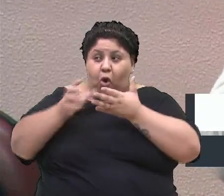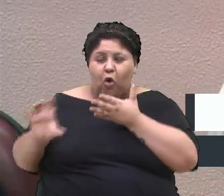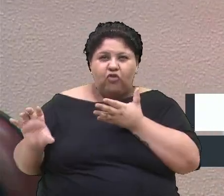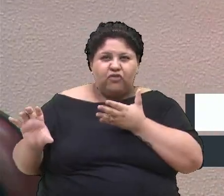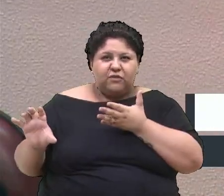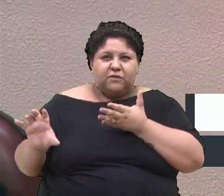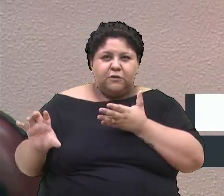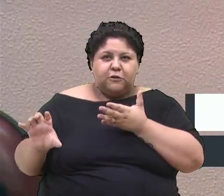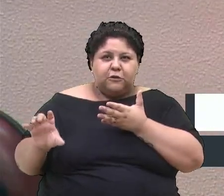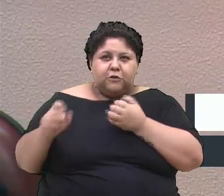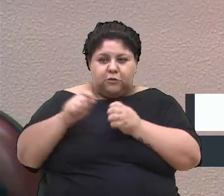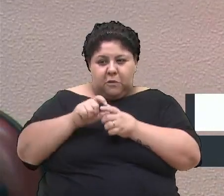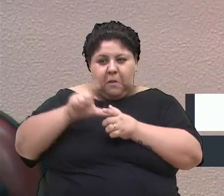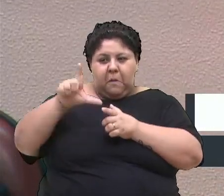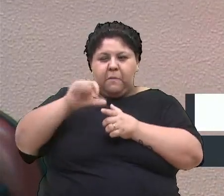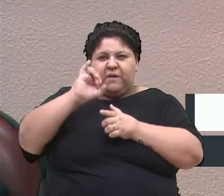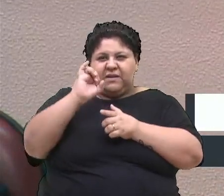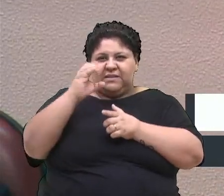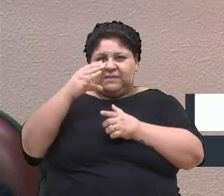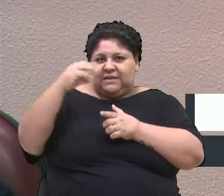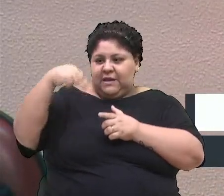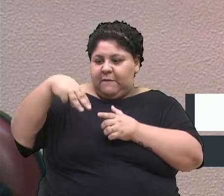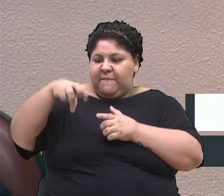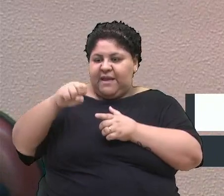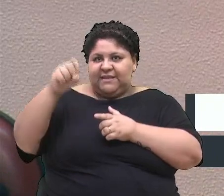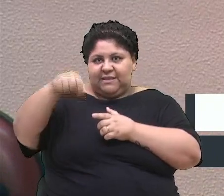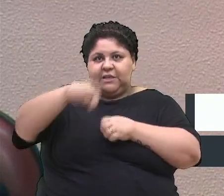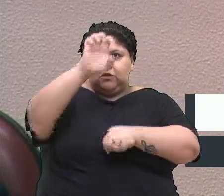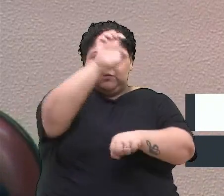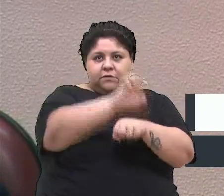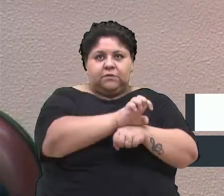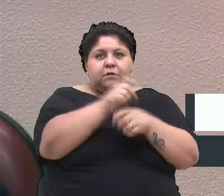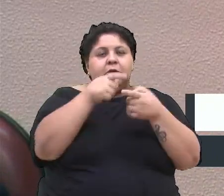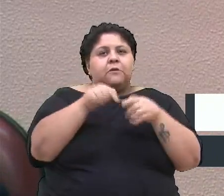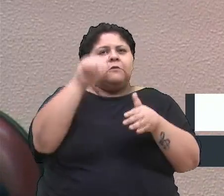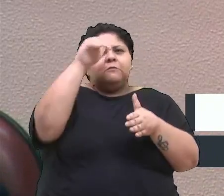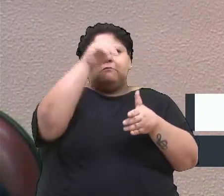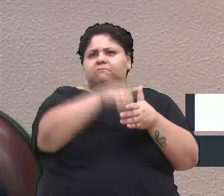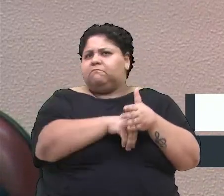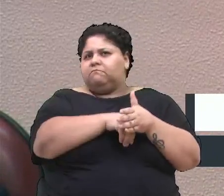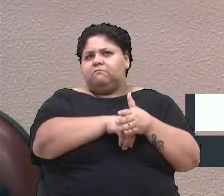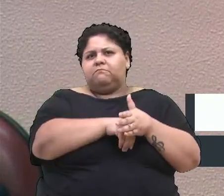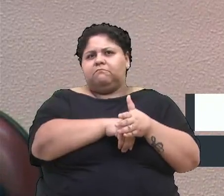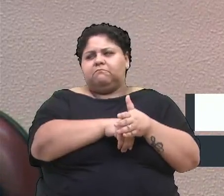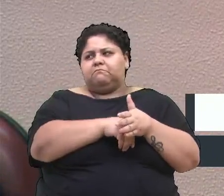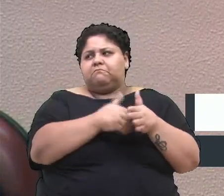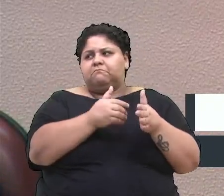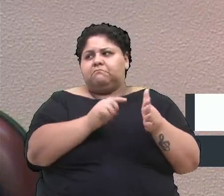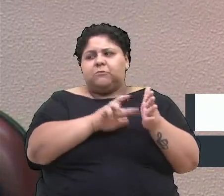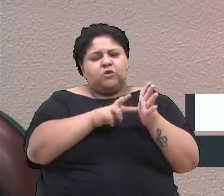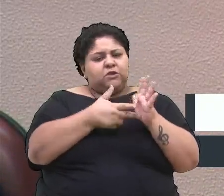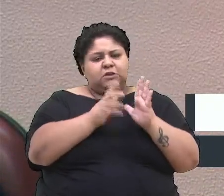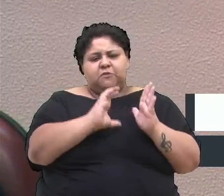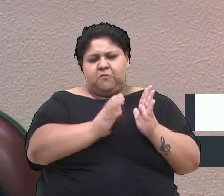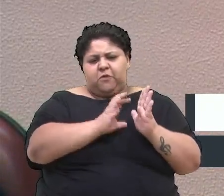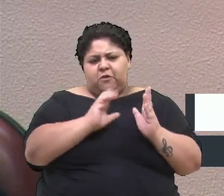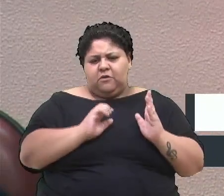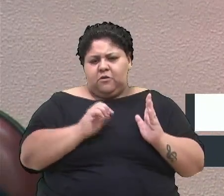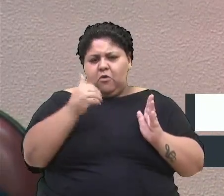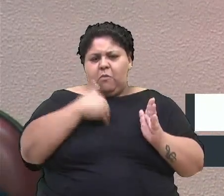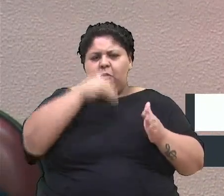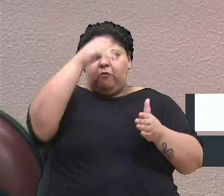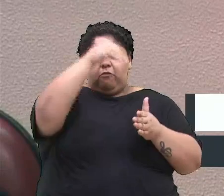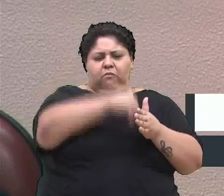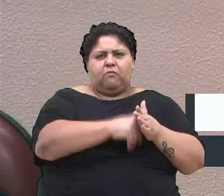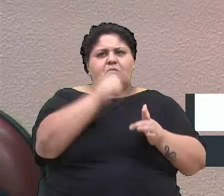ao aumento de ICMS no Estado, mas o meu voto foi apartidário. O meu voto foi porque